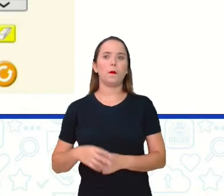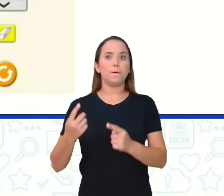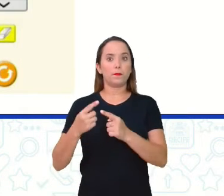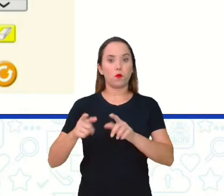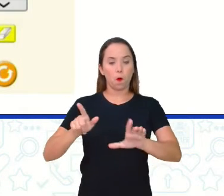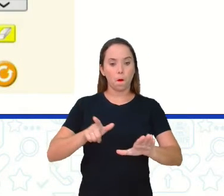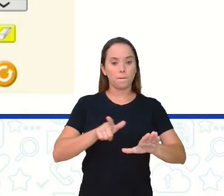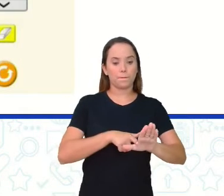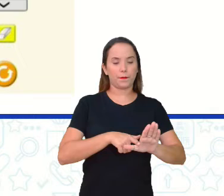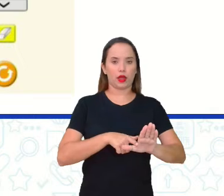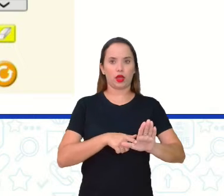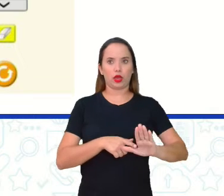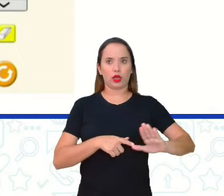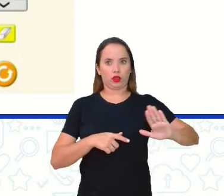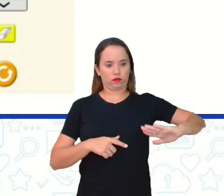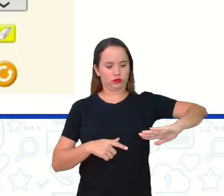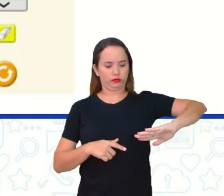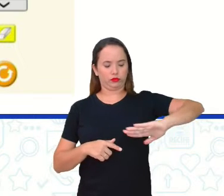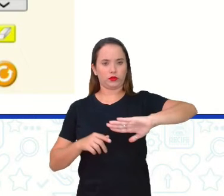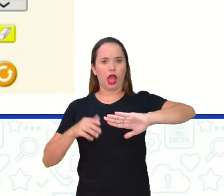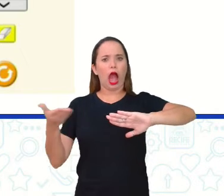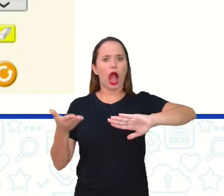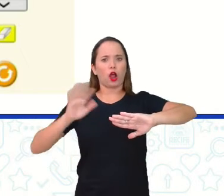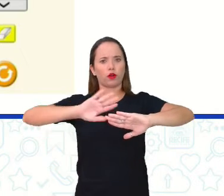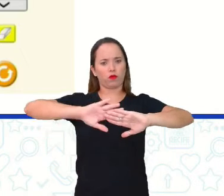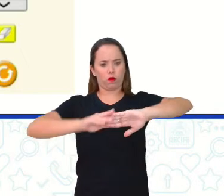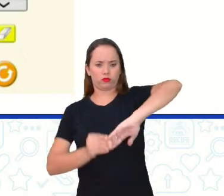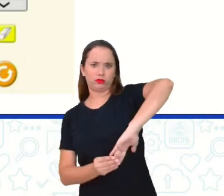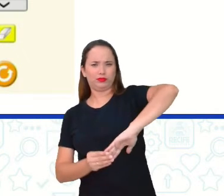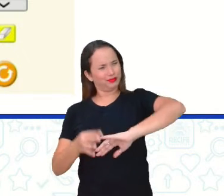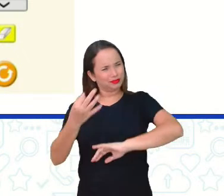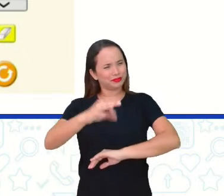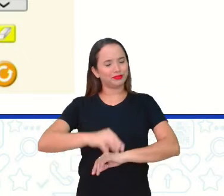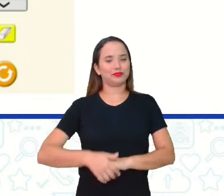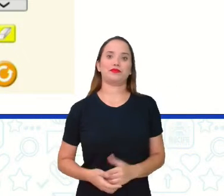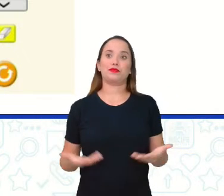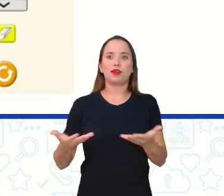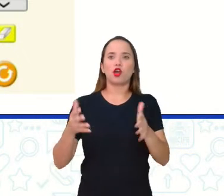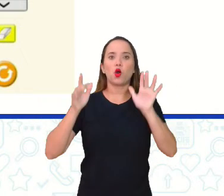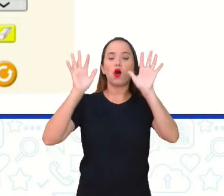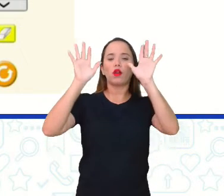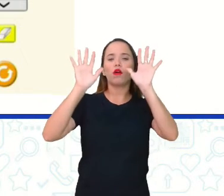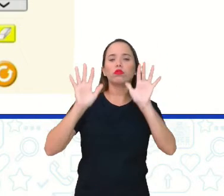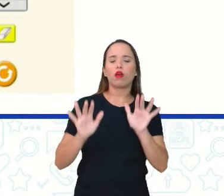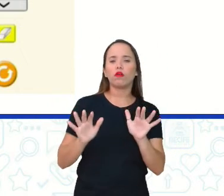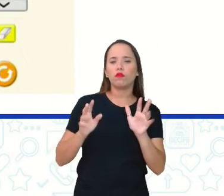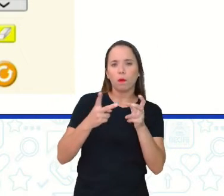uma rodada como se fosse para baixo. Agora aquele símbolo da neve, aquele símbolo lá do frio,